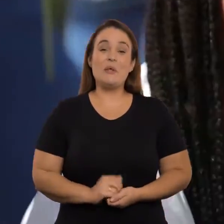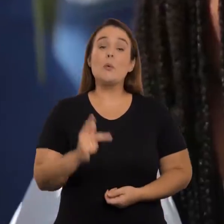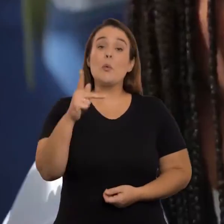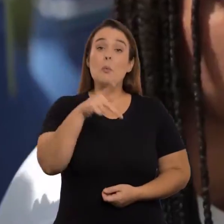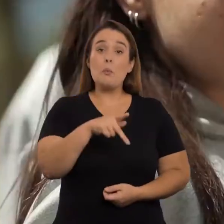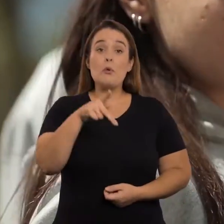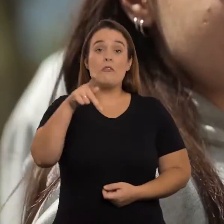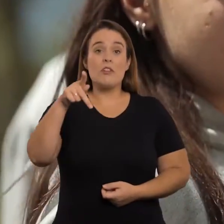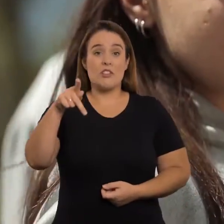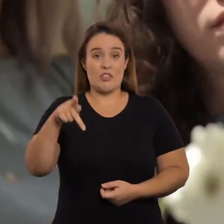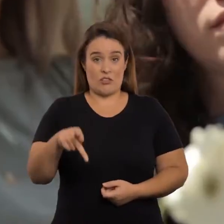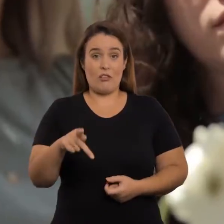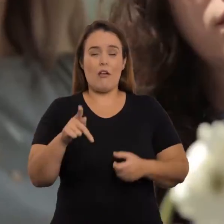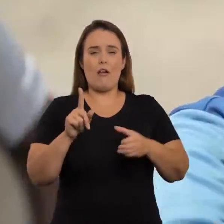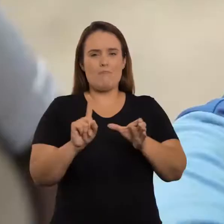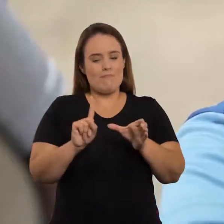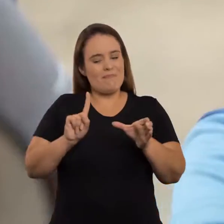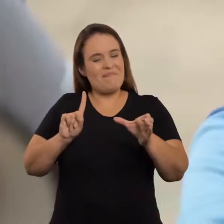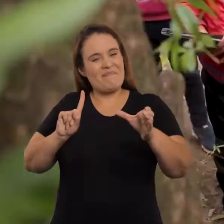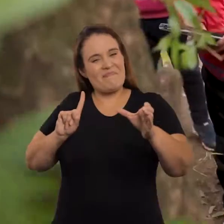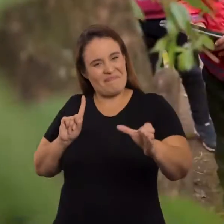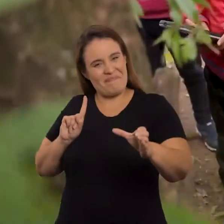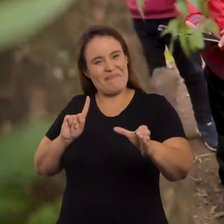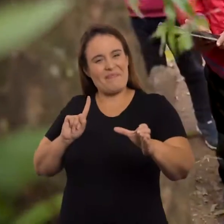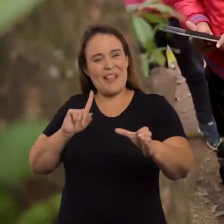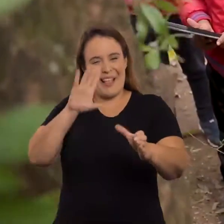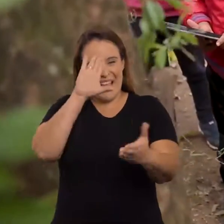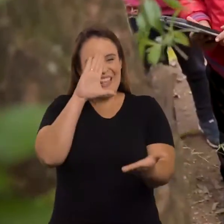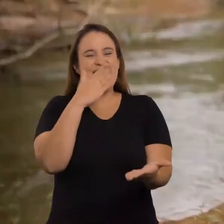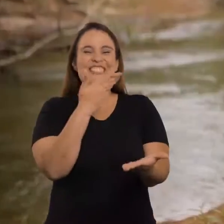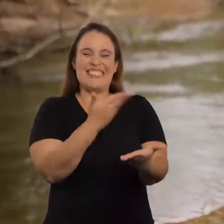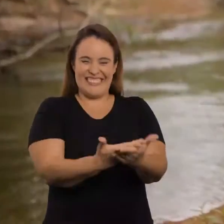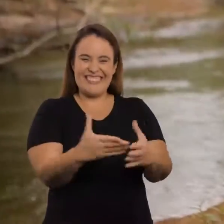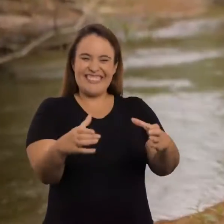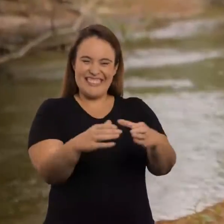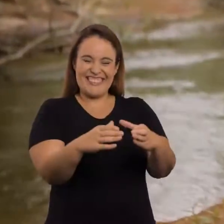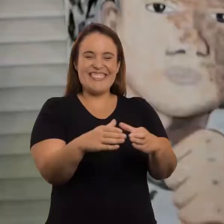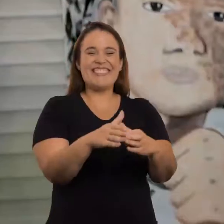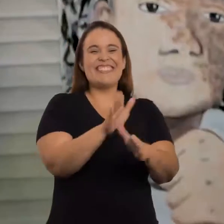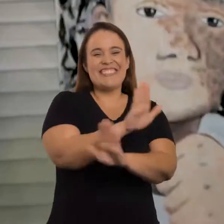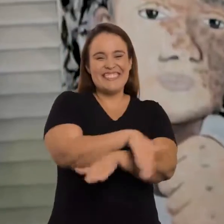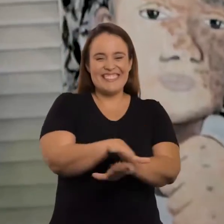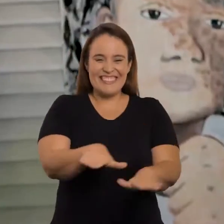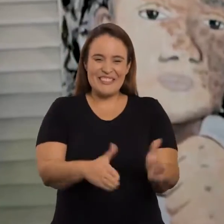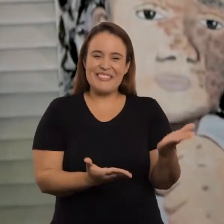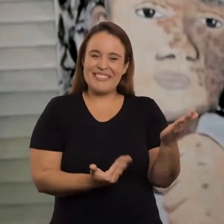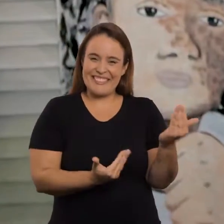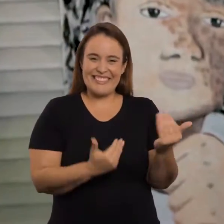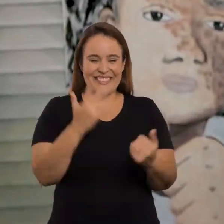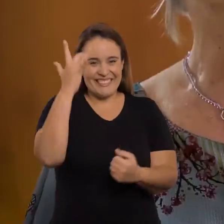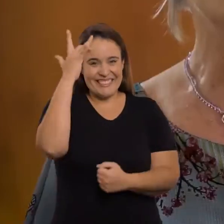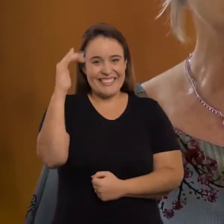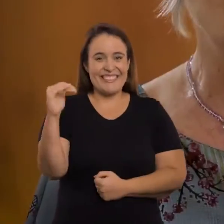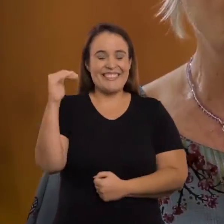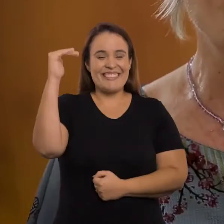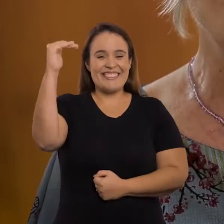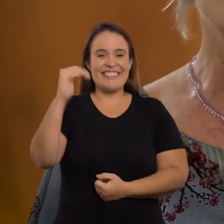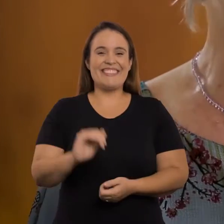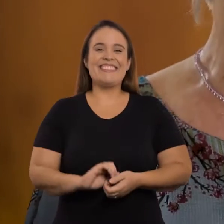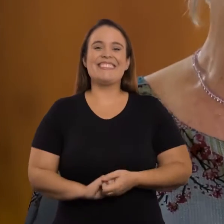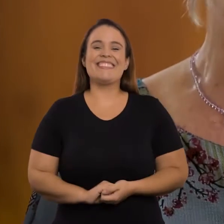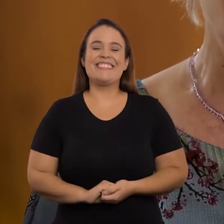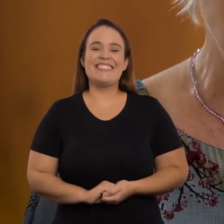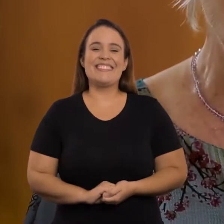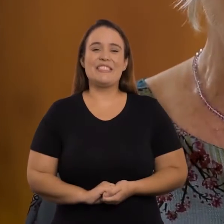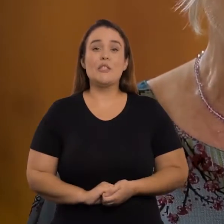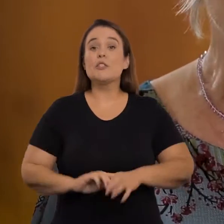de cena e acreditar mais nessa criança, nesse jovem, nesse adulto. Muito diferente de